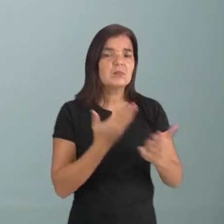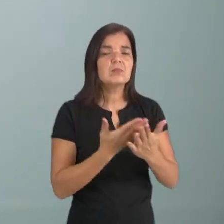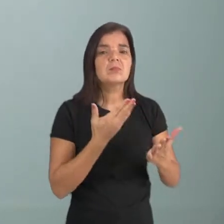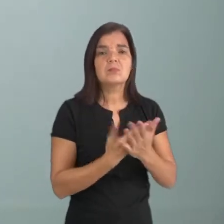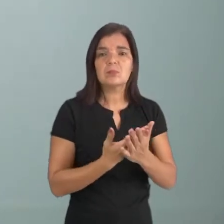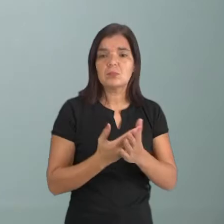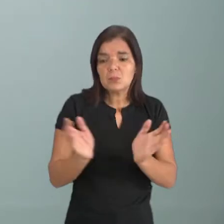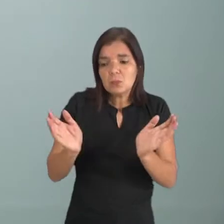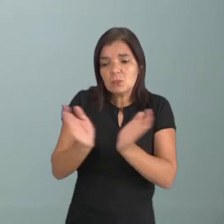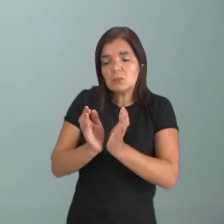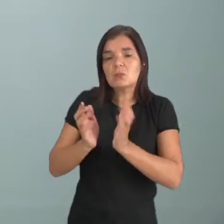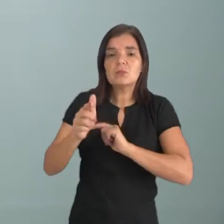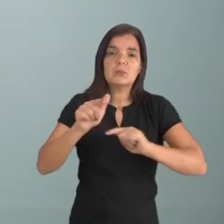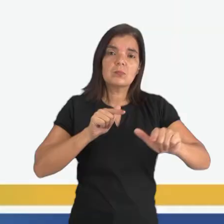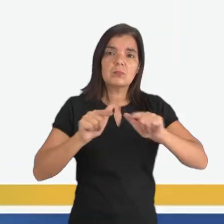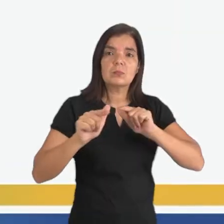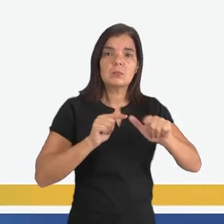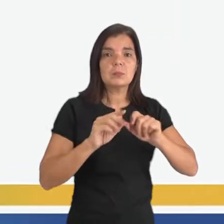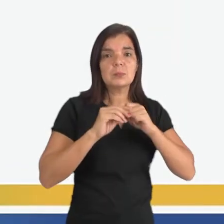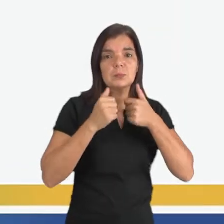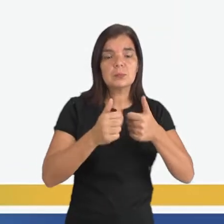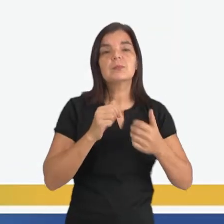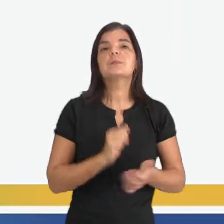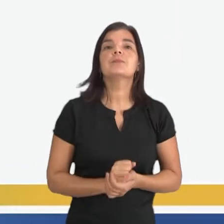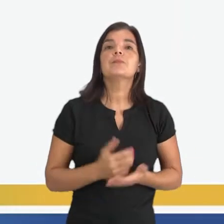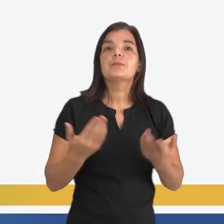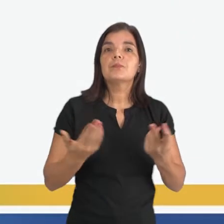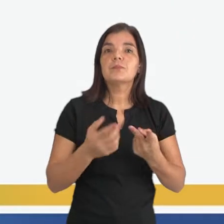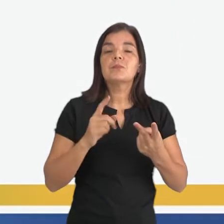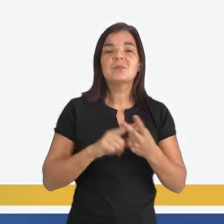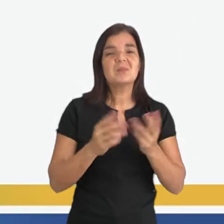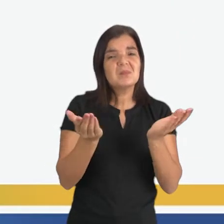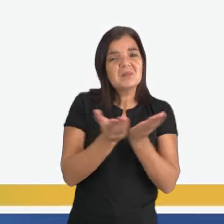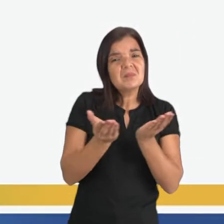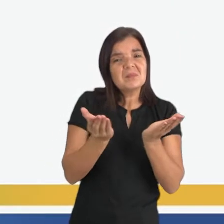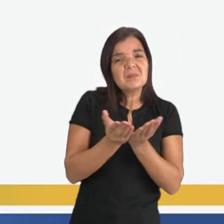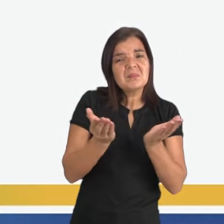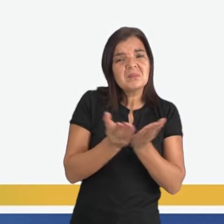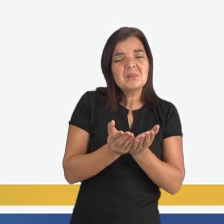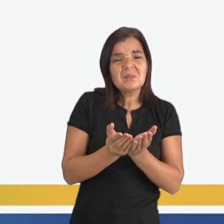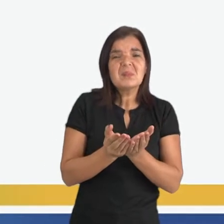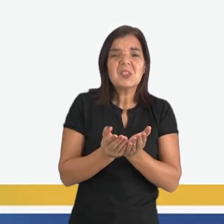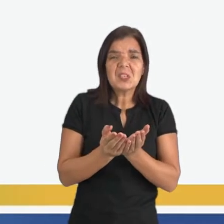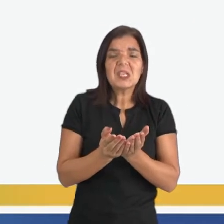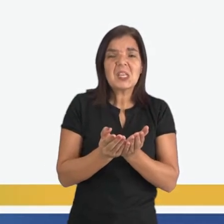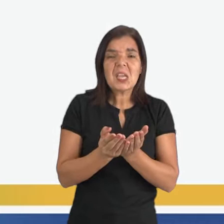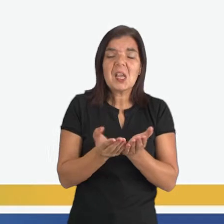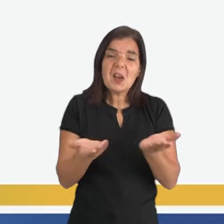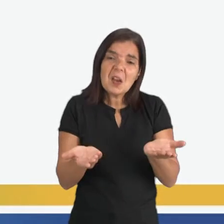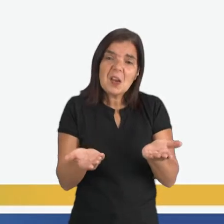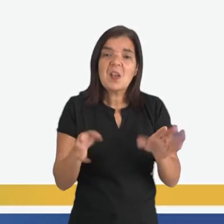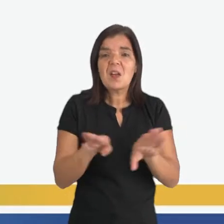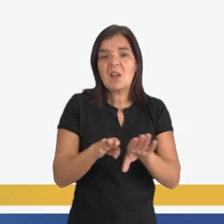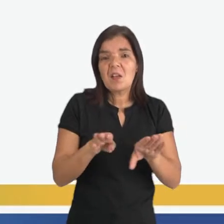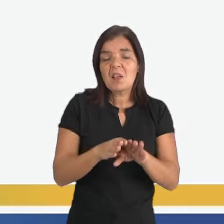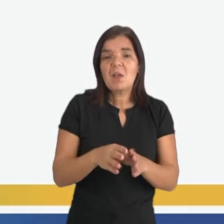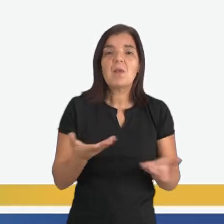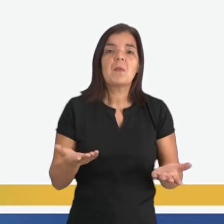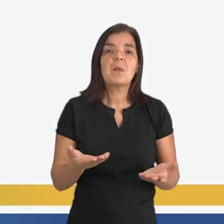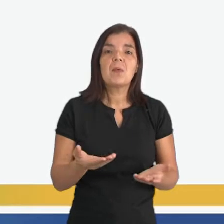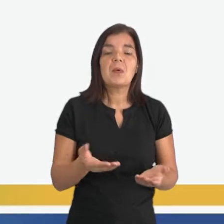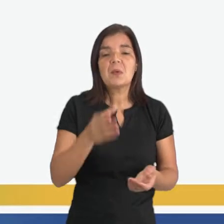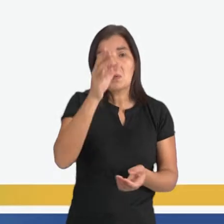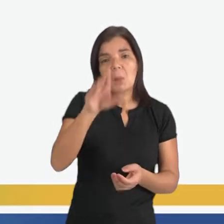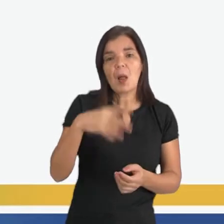sua comunidade, no seu trabalho. Tá? Olha, lá vem aquele crentezinho, aquele crente fanático, né? Aquele irmão, lá vem o pai